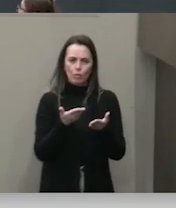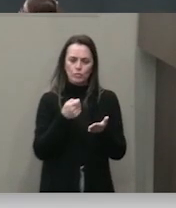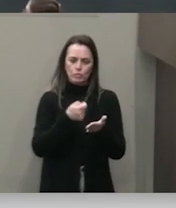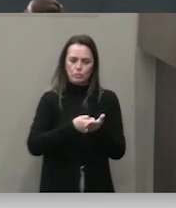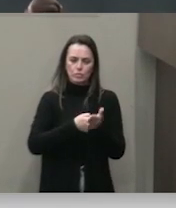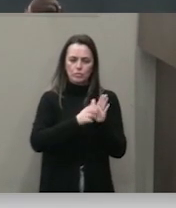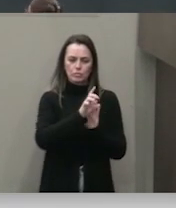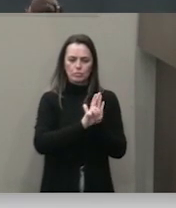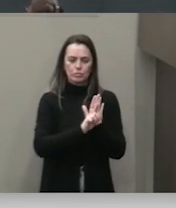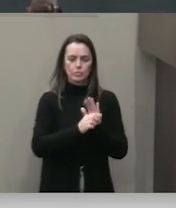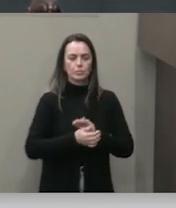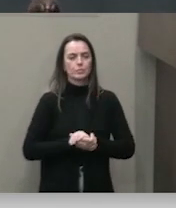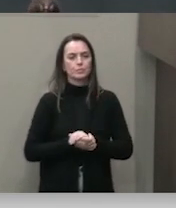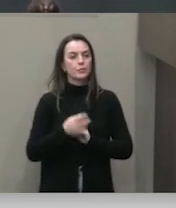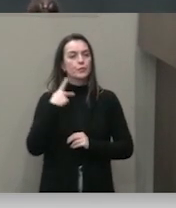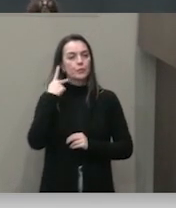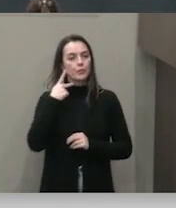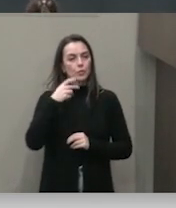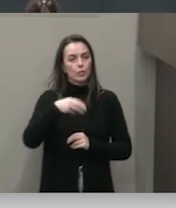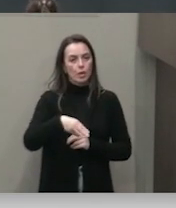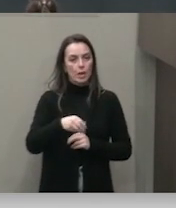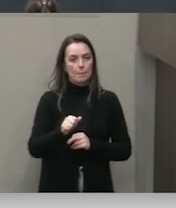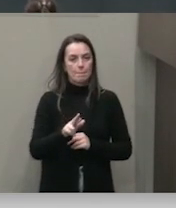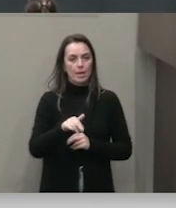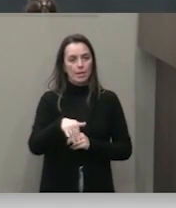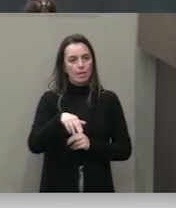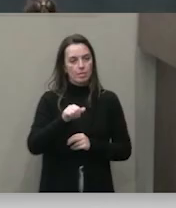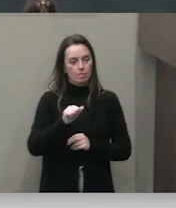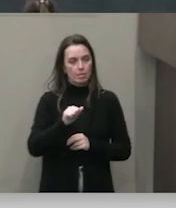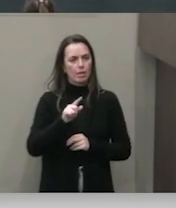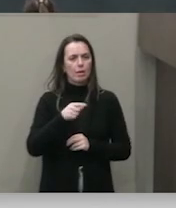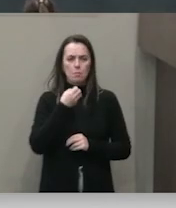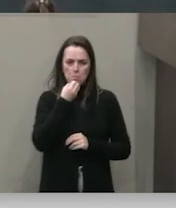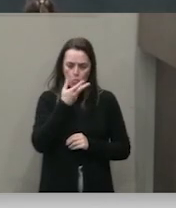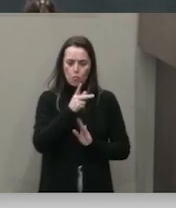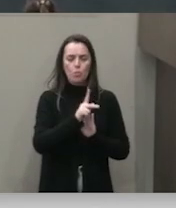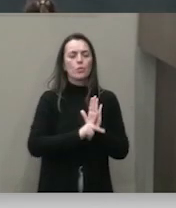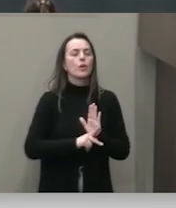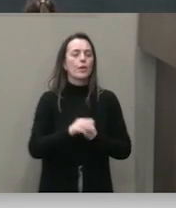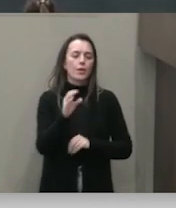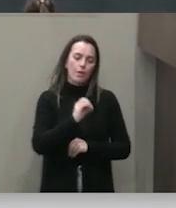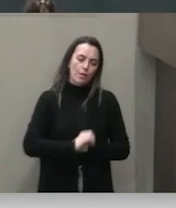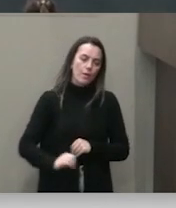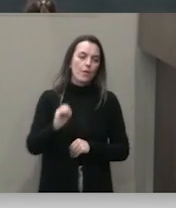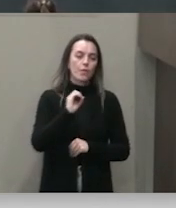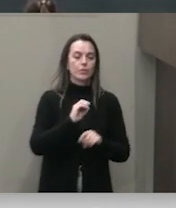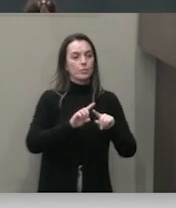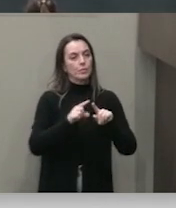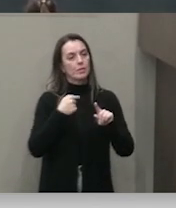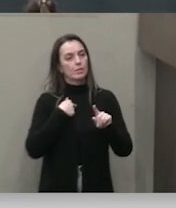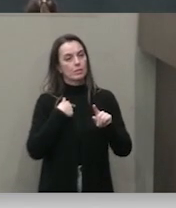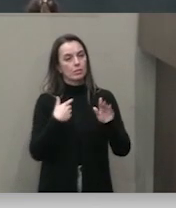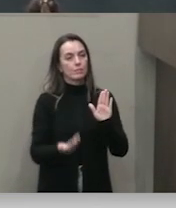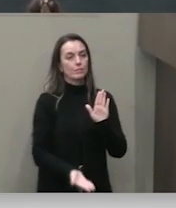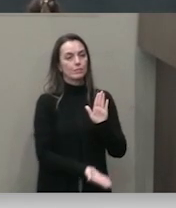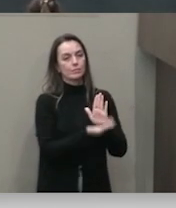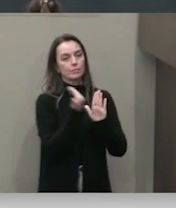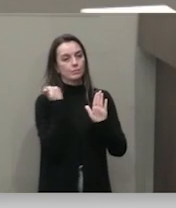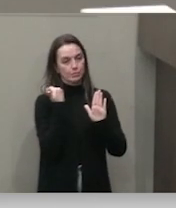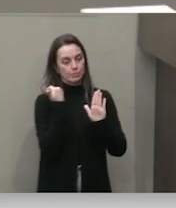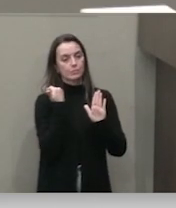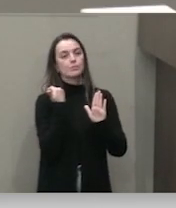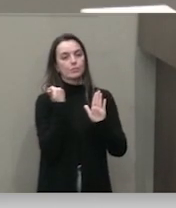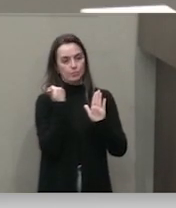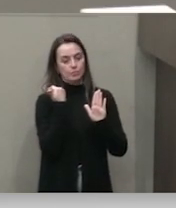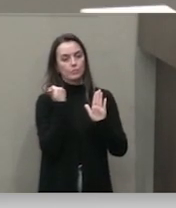Presidente, vereadora Marina, o projeto é bom, é ótimo. Porém, eu tiraria essa questão